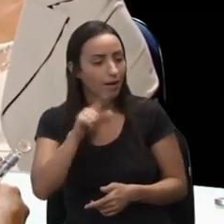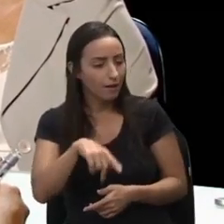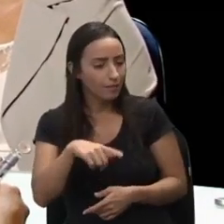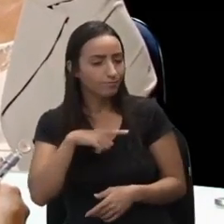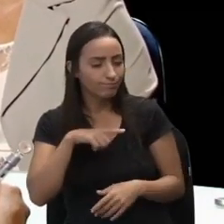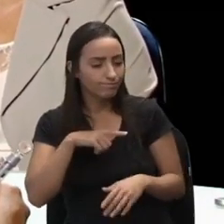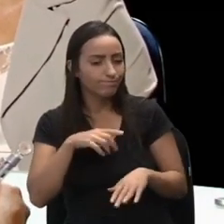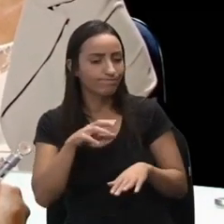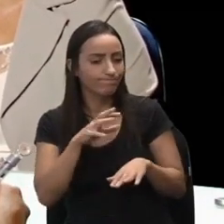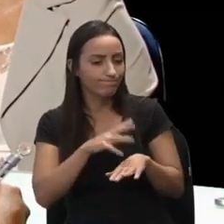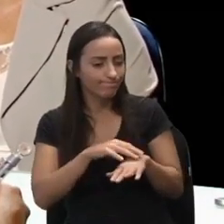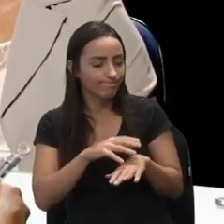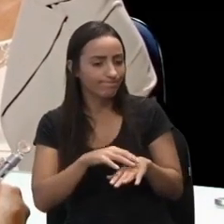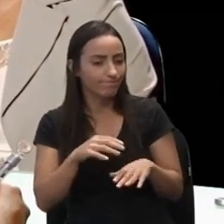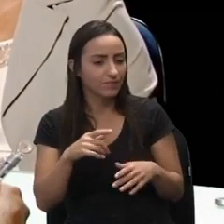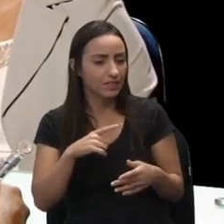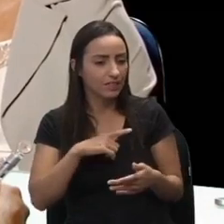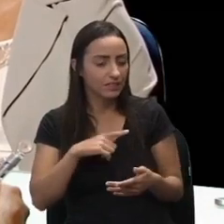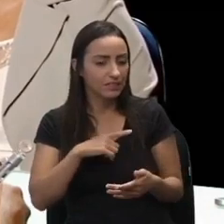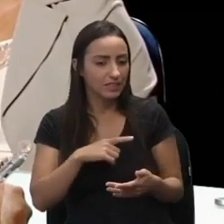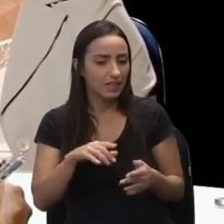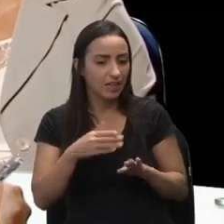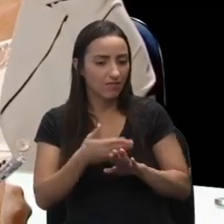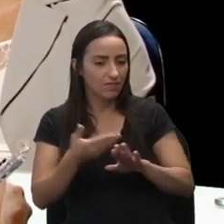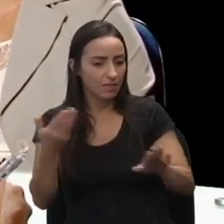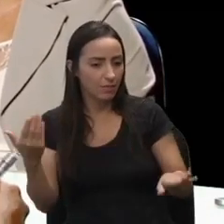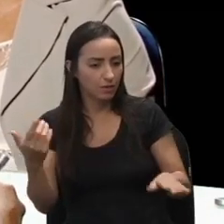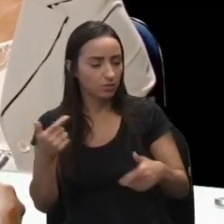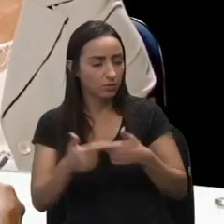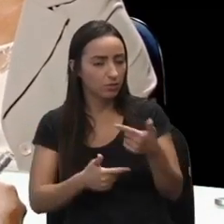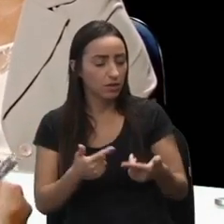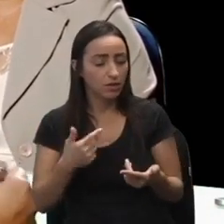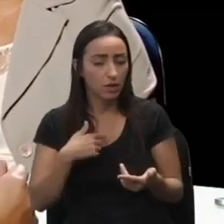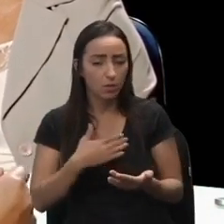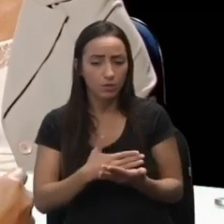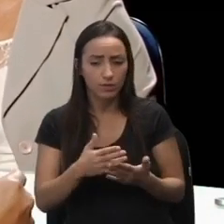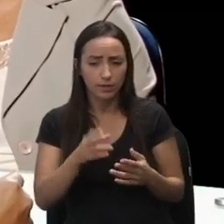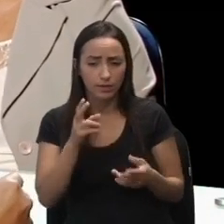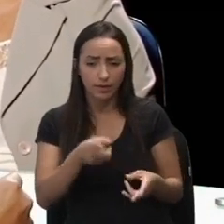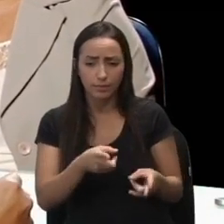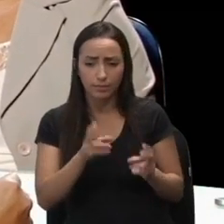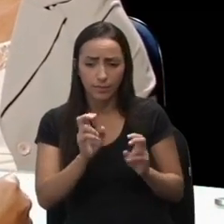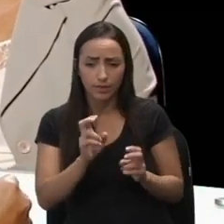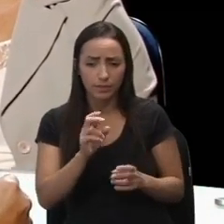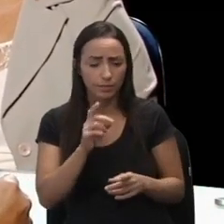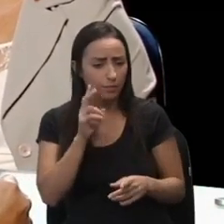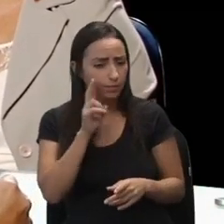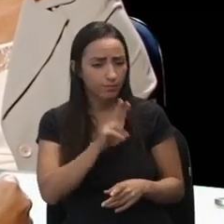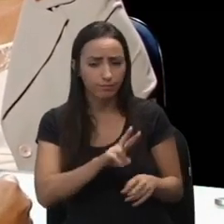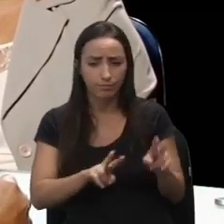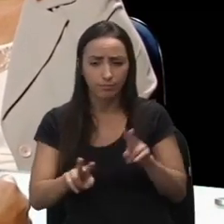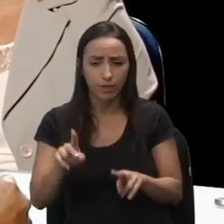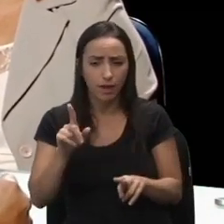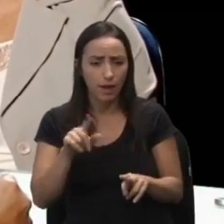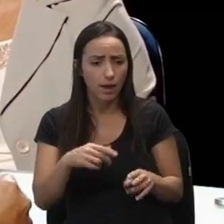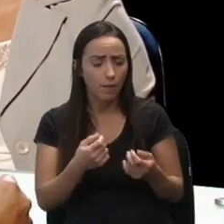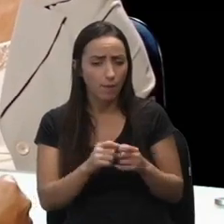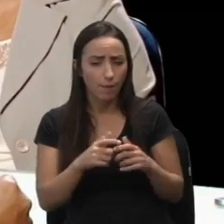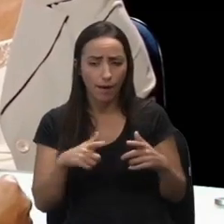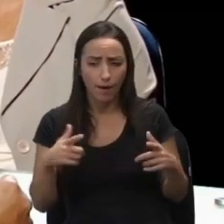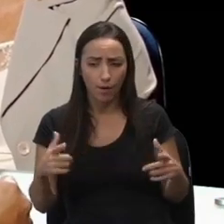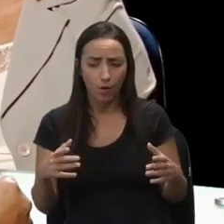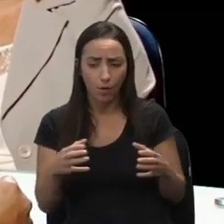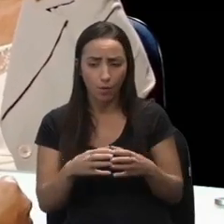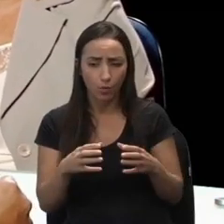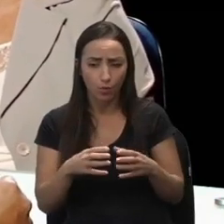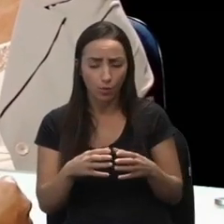por esses afastamentos, né? Então, foi daí que eu comecei a observar que, por ser o maior grupo da secretaria e também